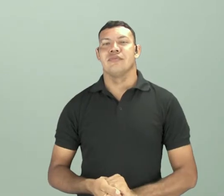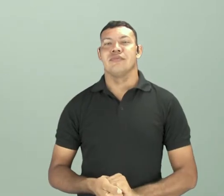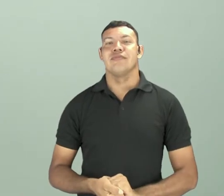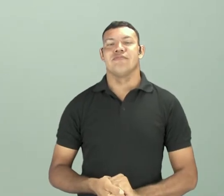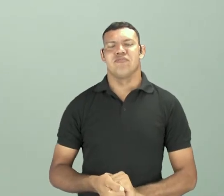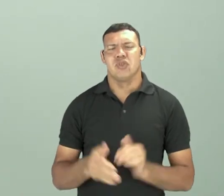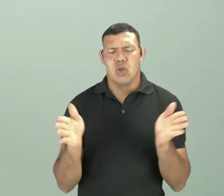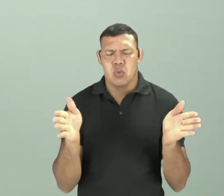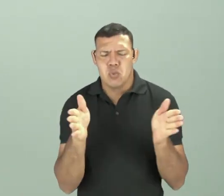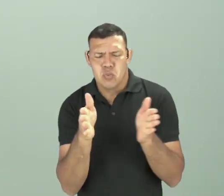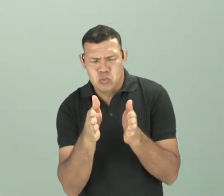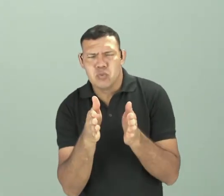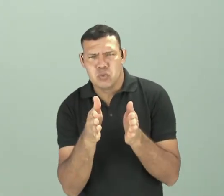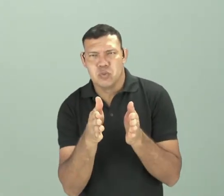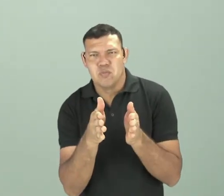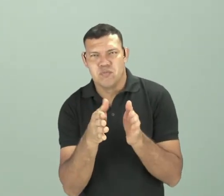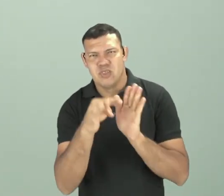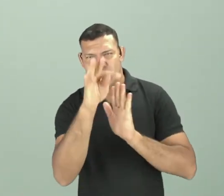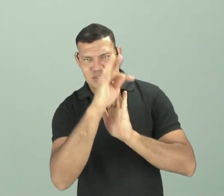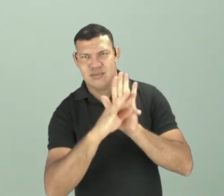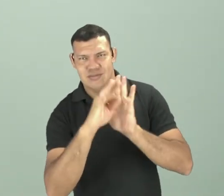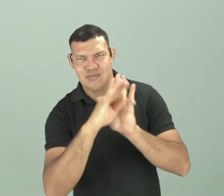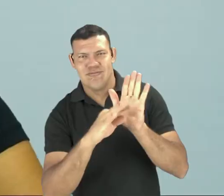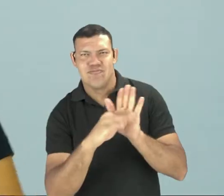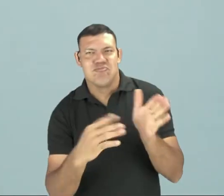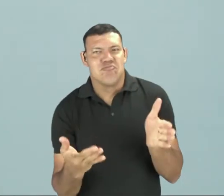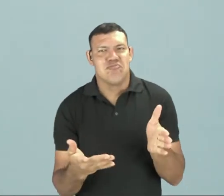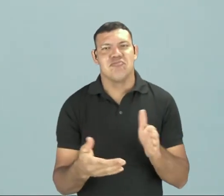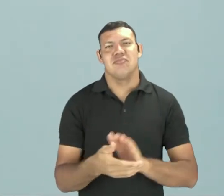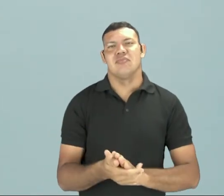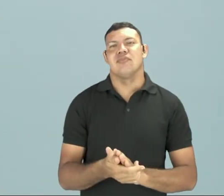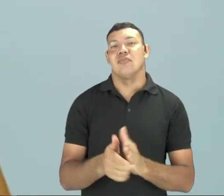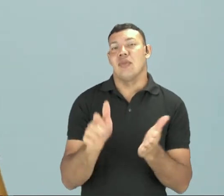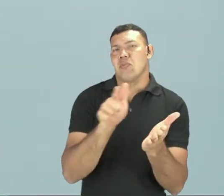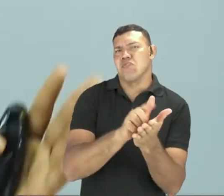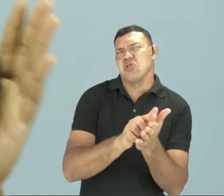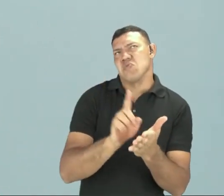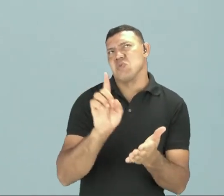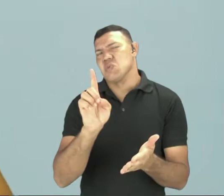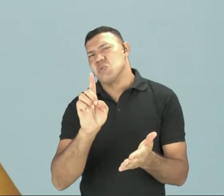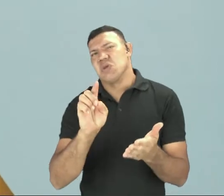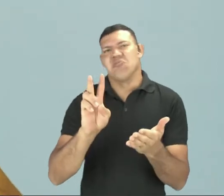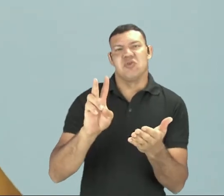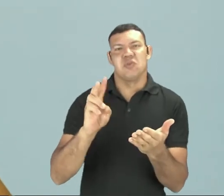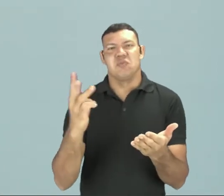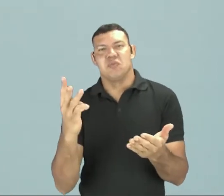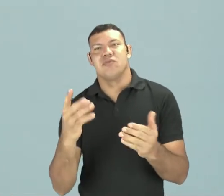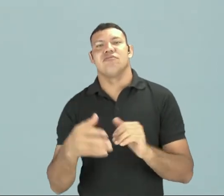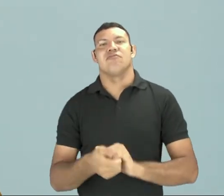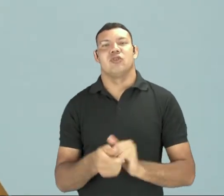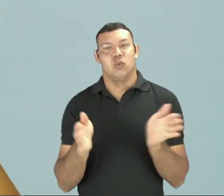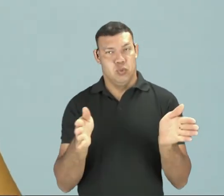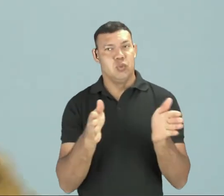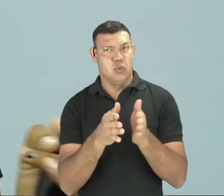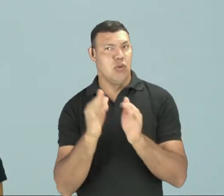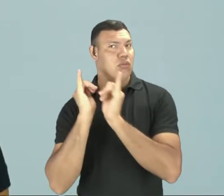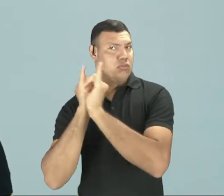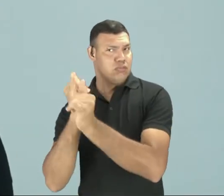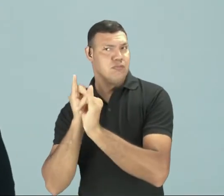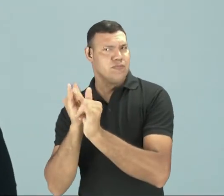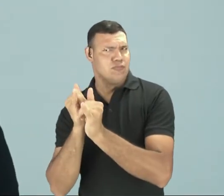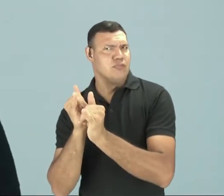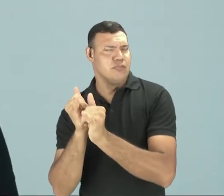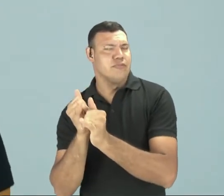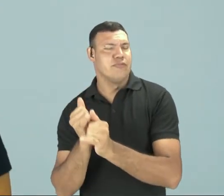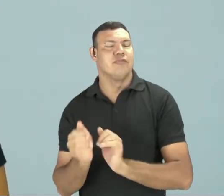nós temos textos curtos, de uma página e meia. Então, o conto sempre vai ser mais reduzido. Ele contém